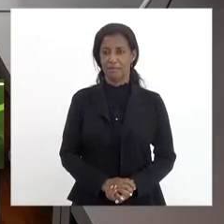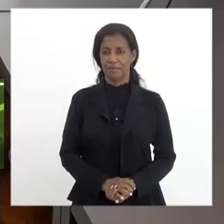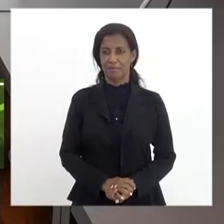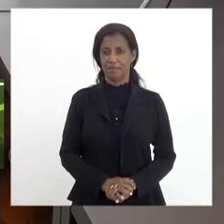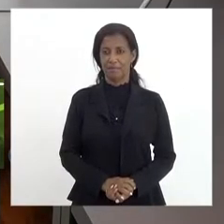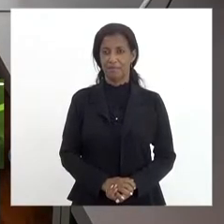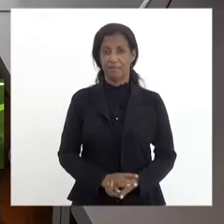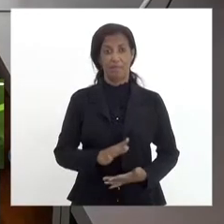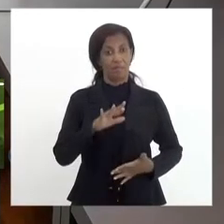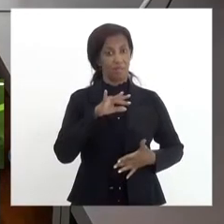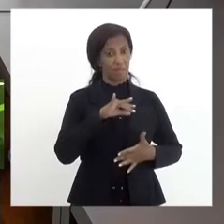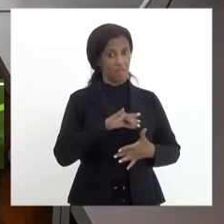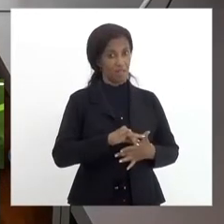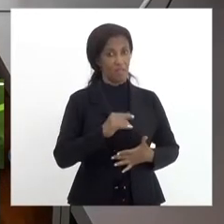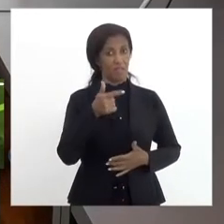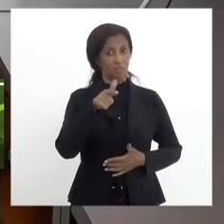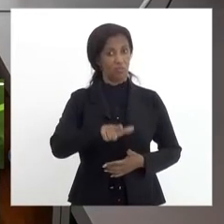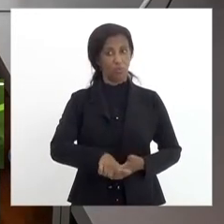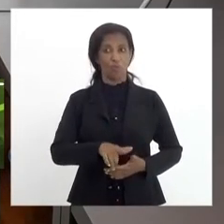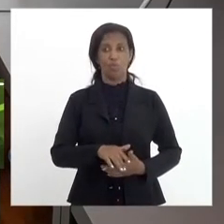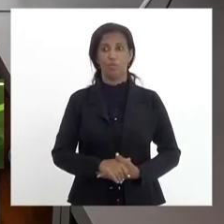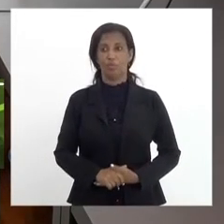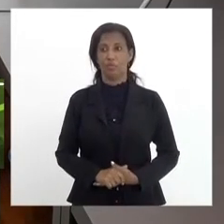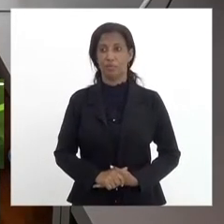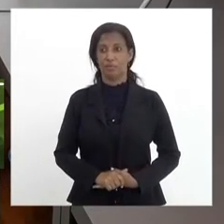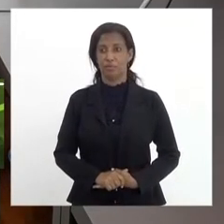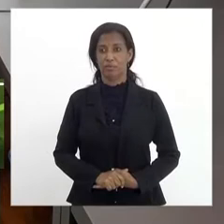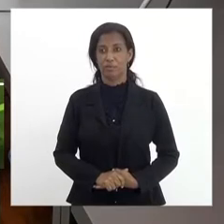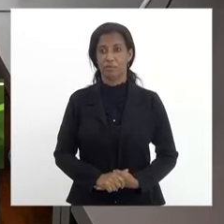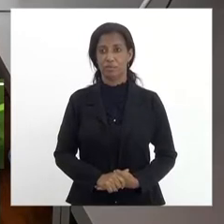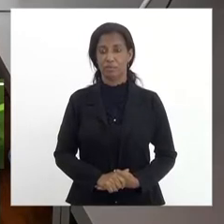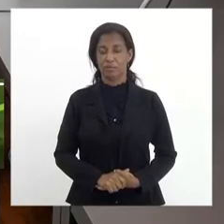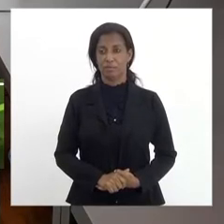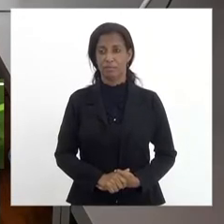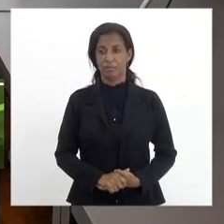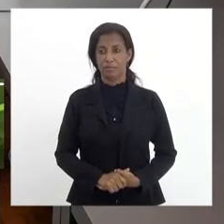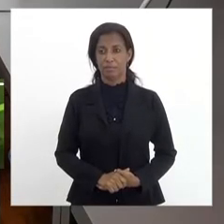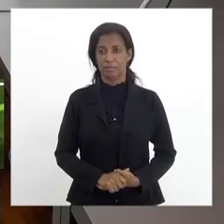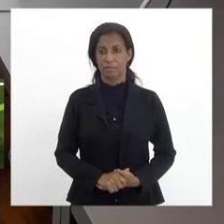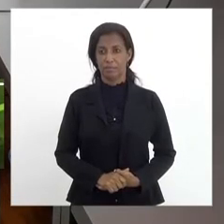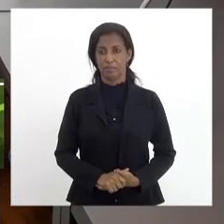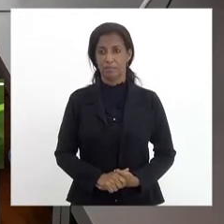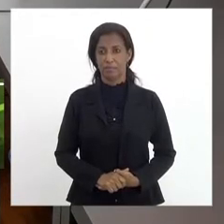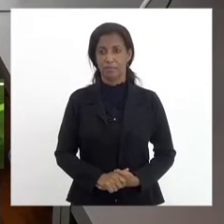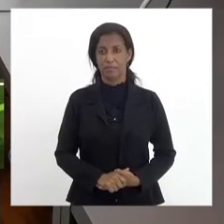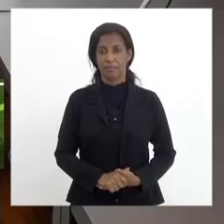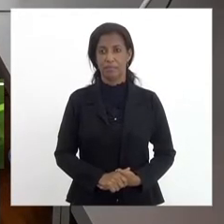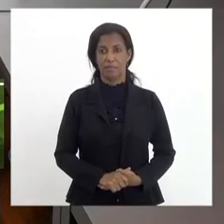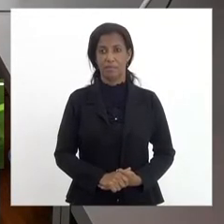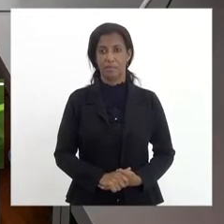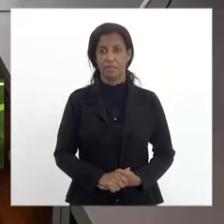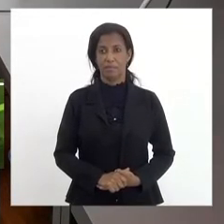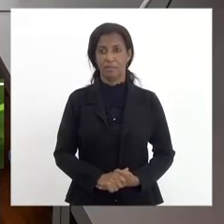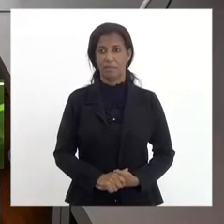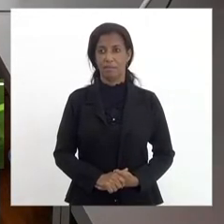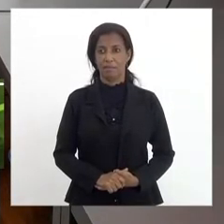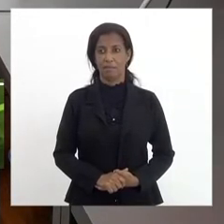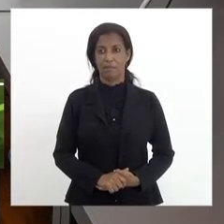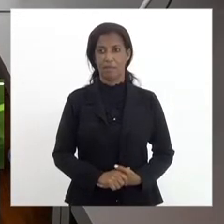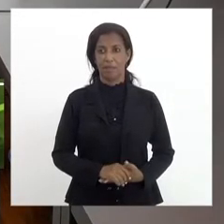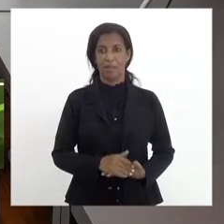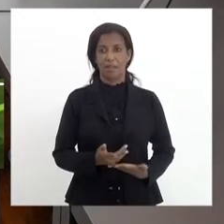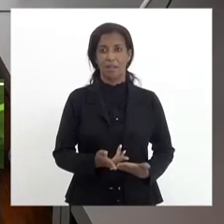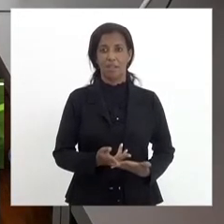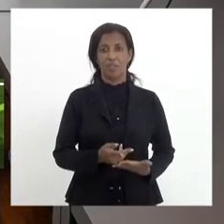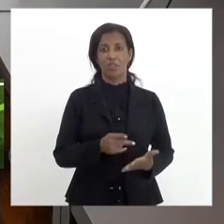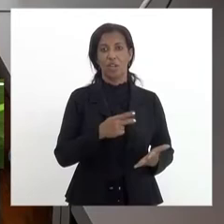ser anexado de novo. Vai ser anexado. O mais antigo é do Átila Nunes, 2017. É que está tá na pauta, tá? Porque eu analisar a pauta toda, eu